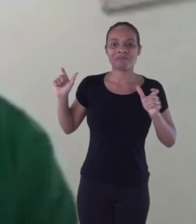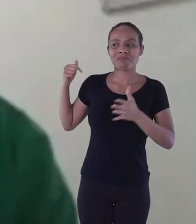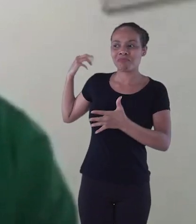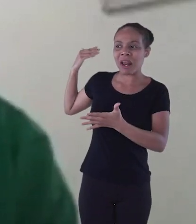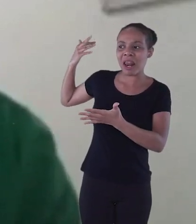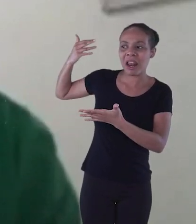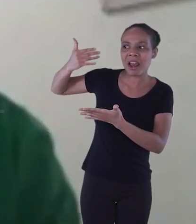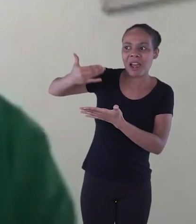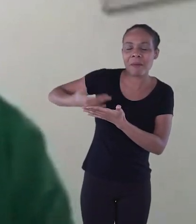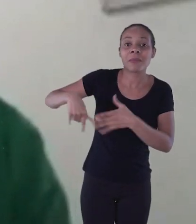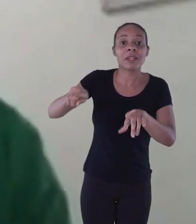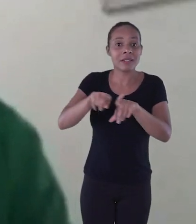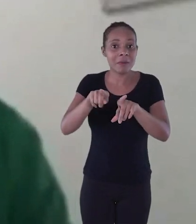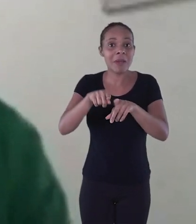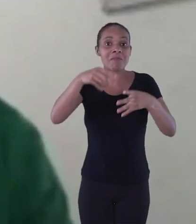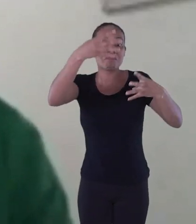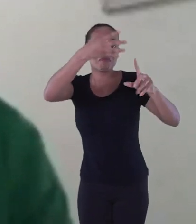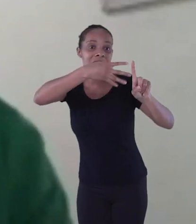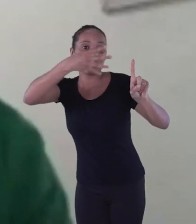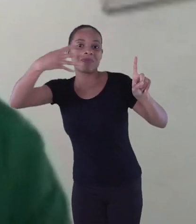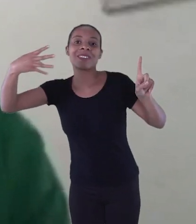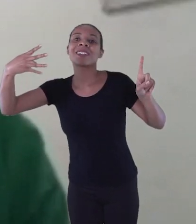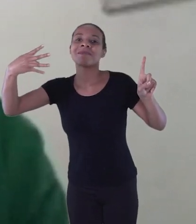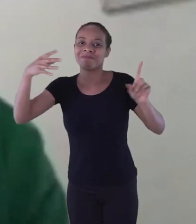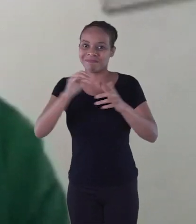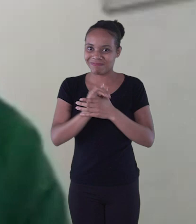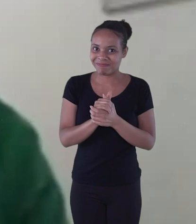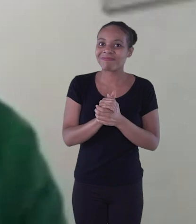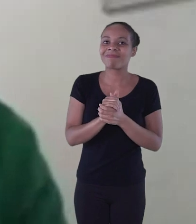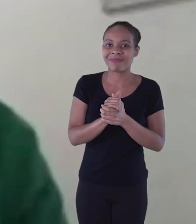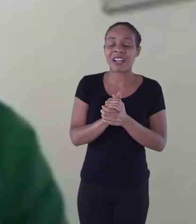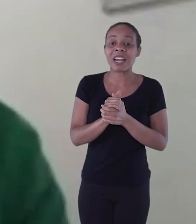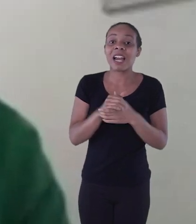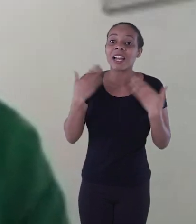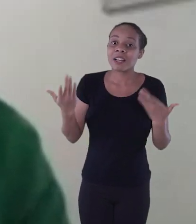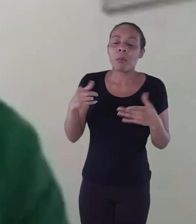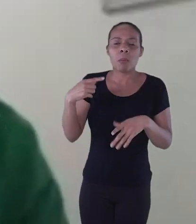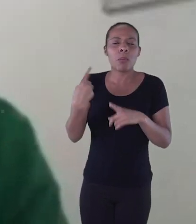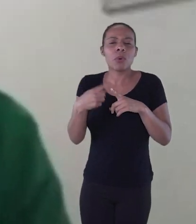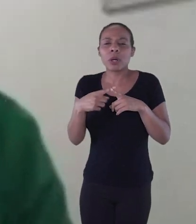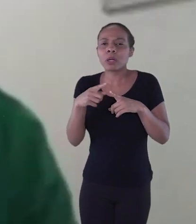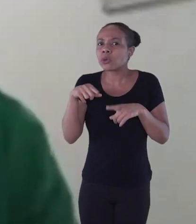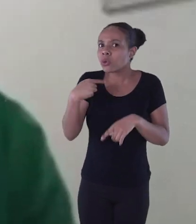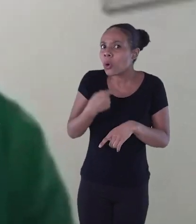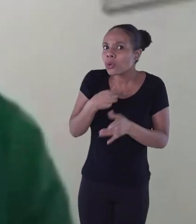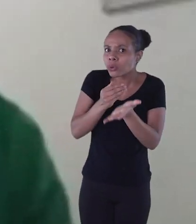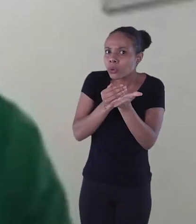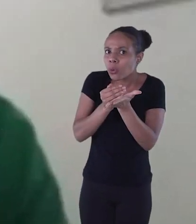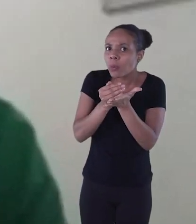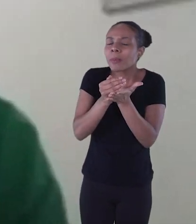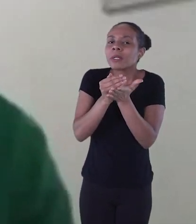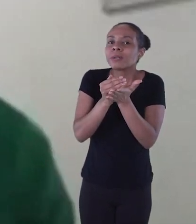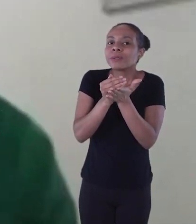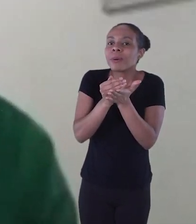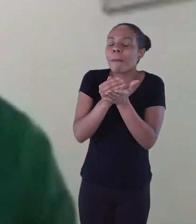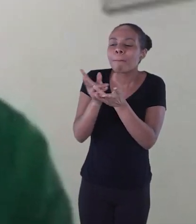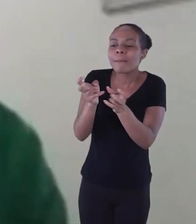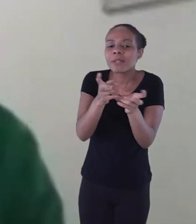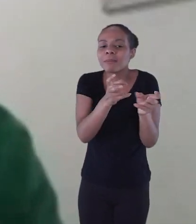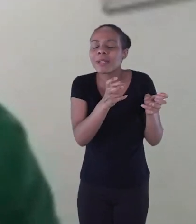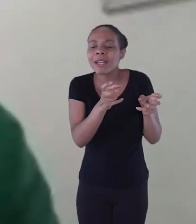também LGBTQ. Por quê? Porque a gente começou, nas primeiras listagens, a ver que todos lembravam mais de